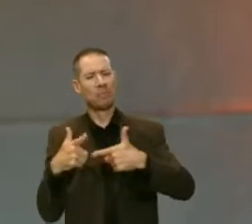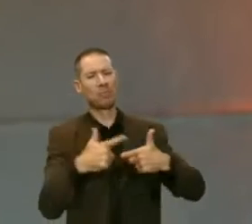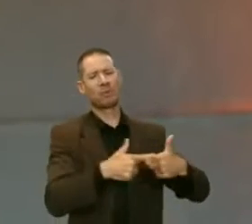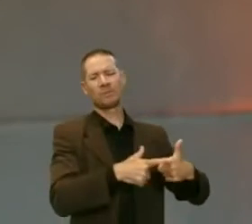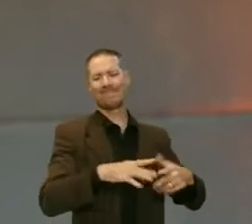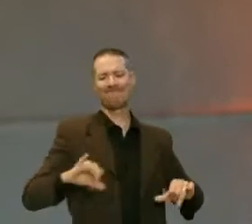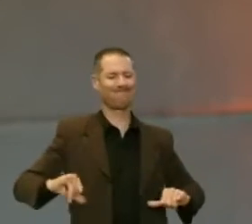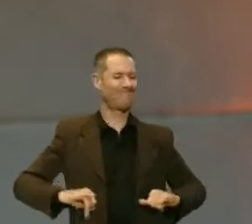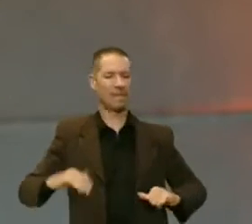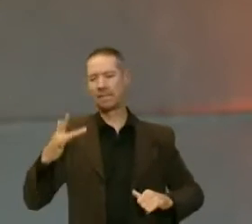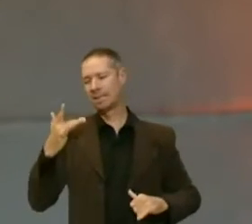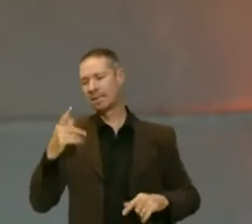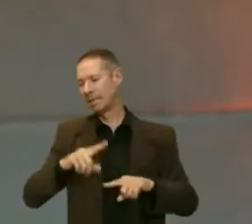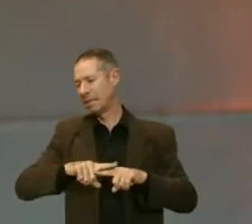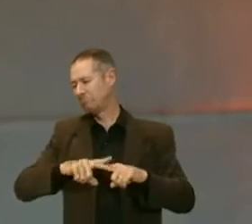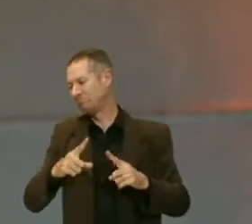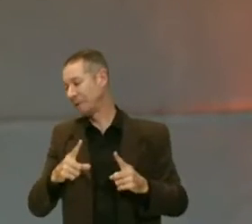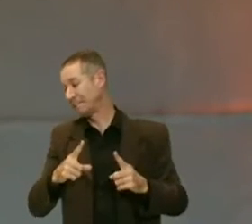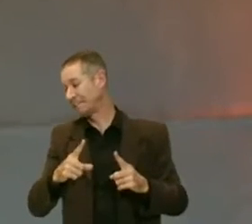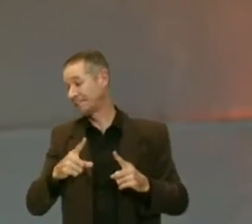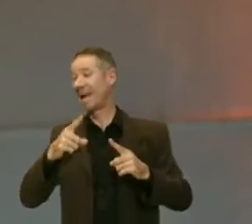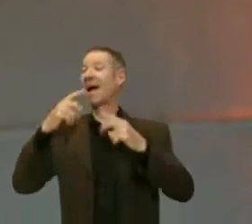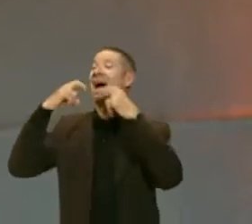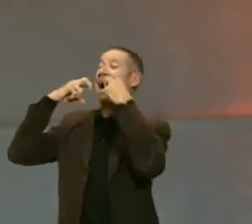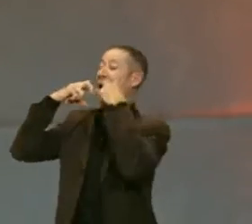abertas, mas clame,